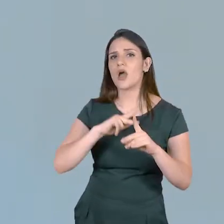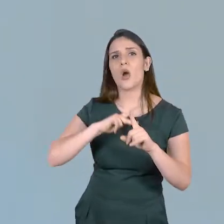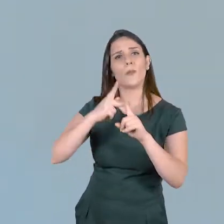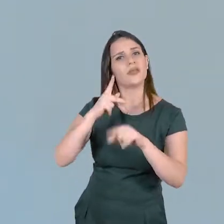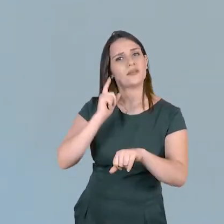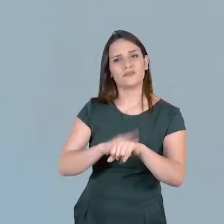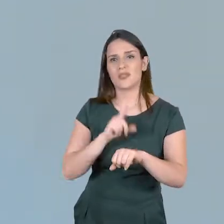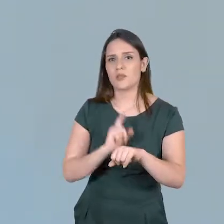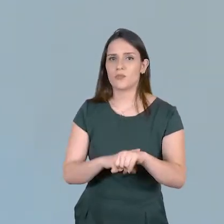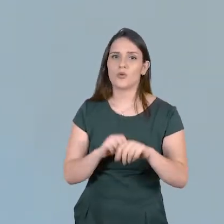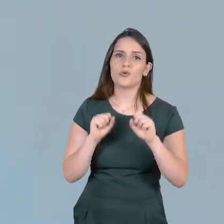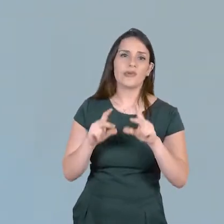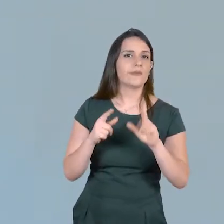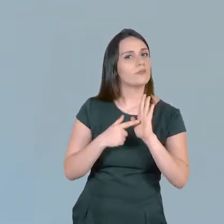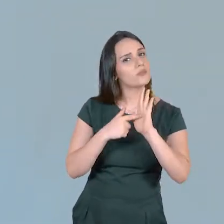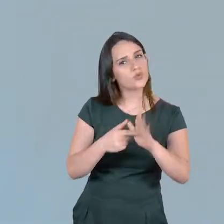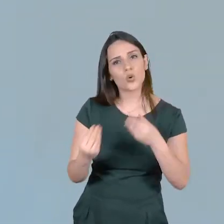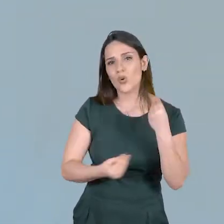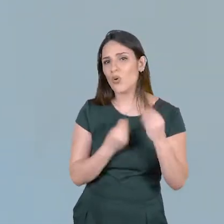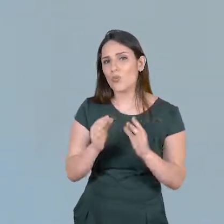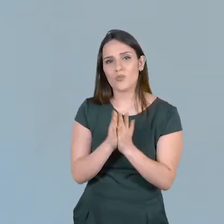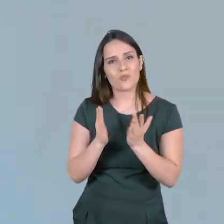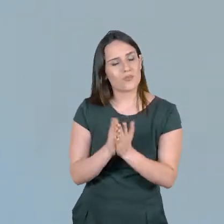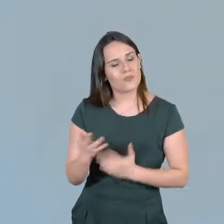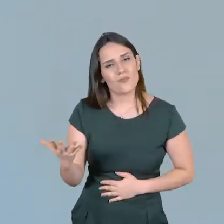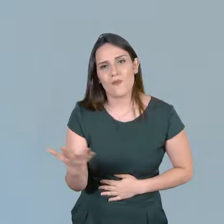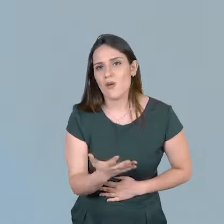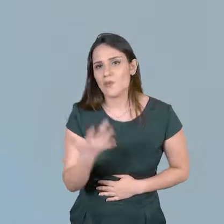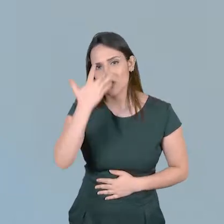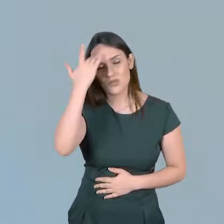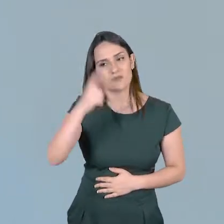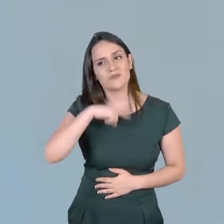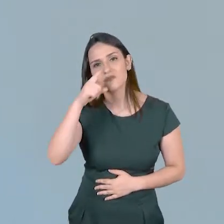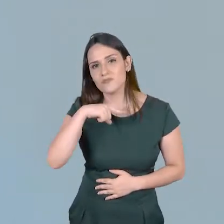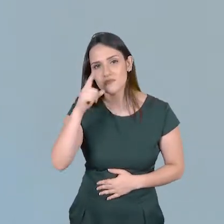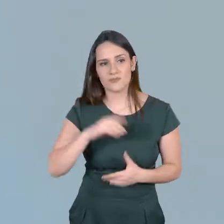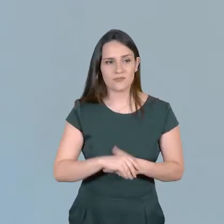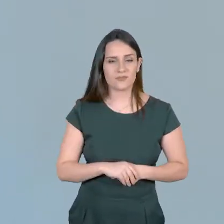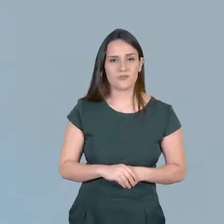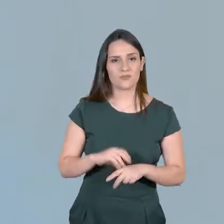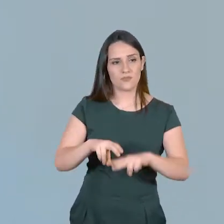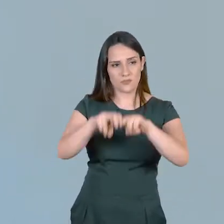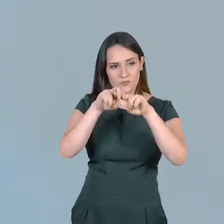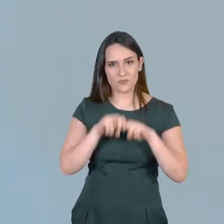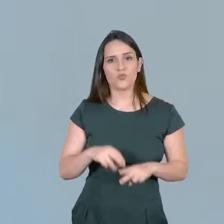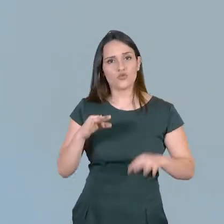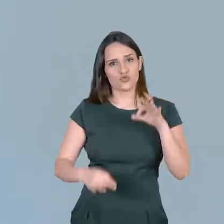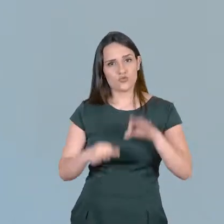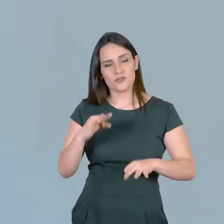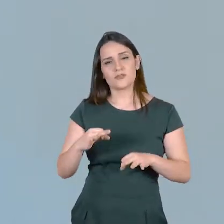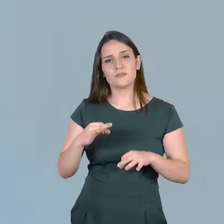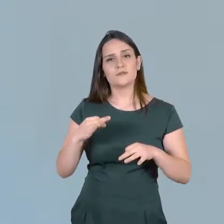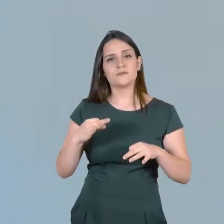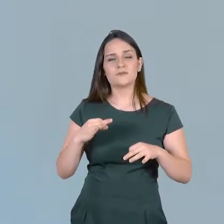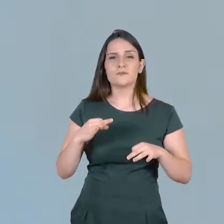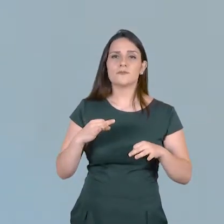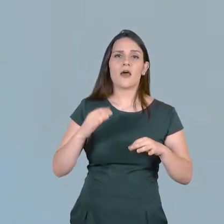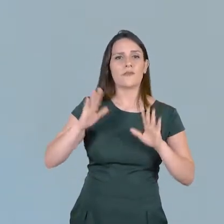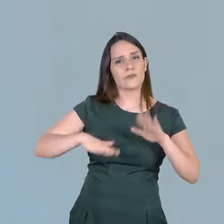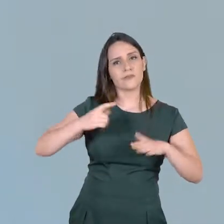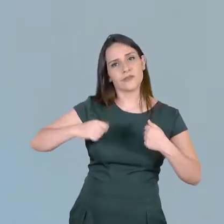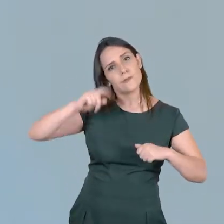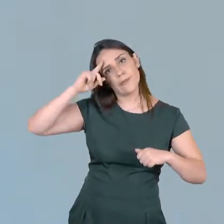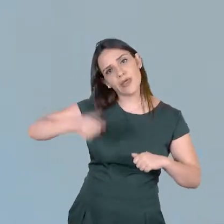a miserabilidade, a vulnerabilidade social por outros meios, o juiz determina que se conceda. O que está acontecendo com a PEC? A PEC